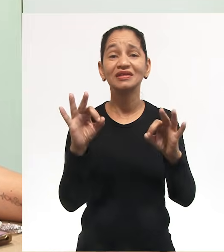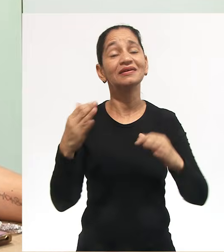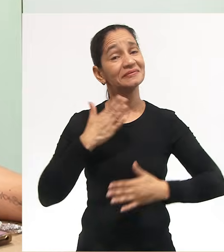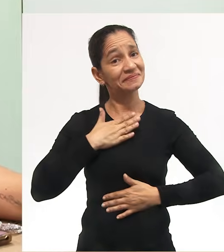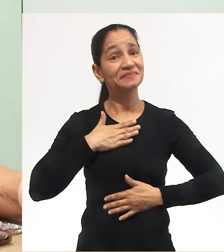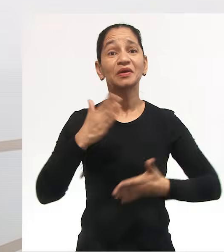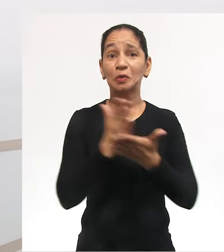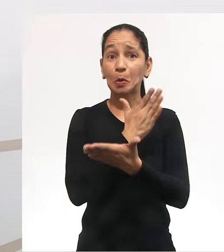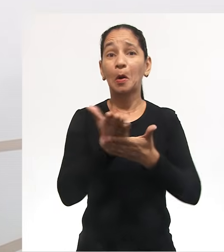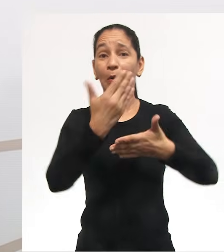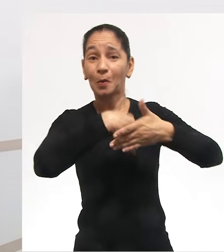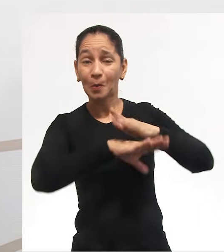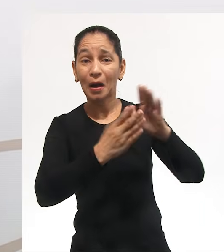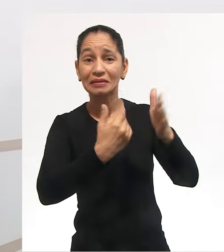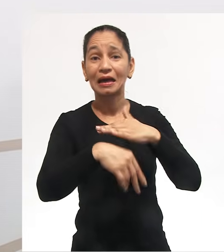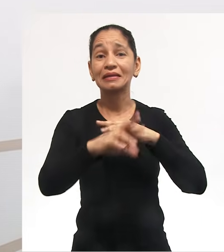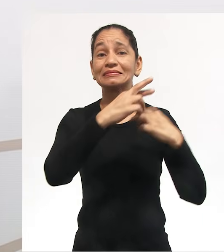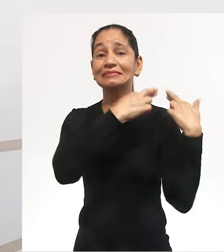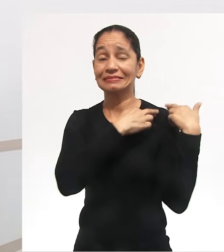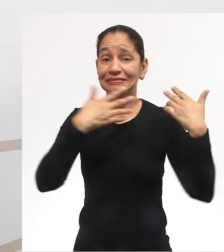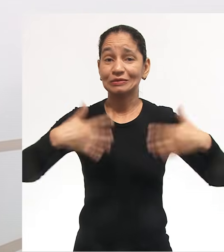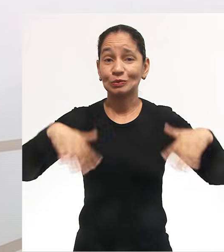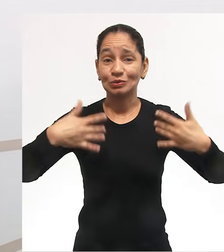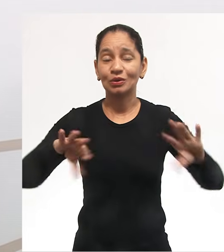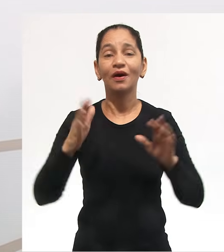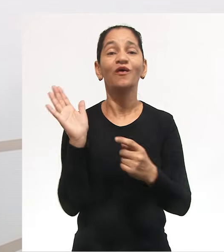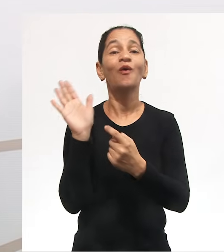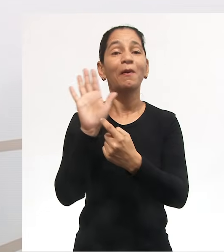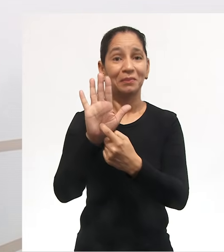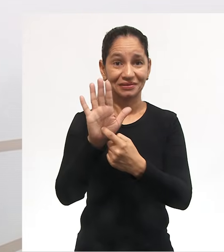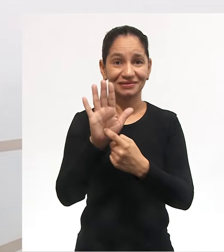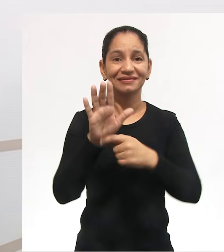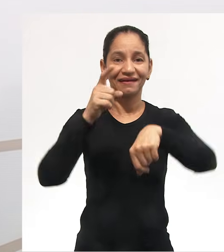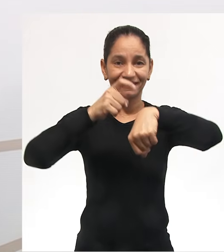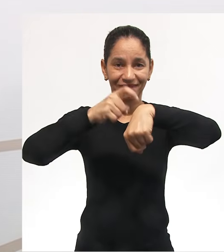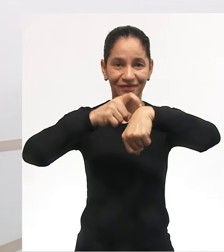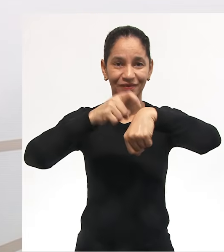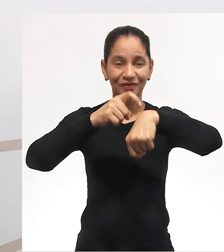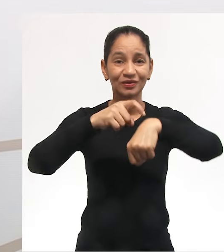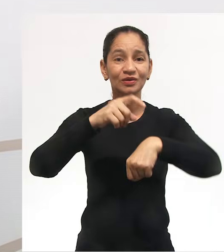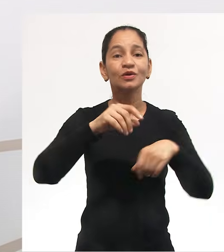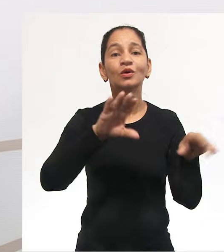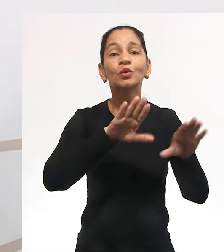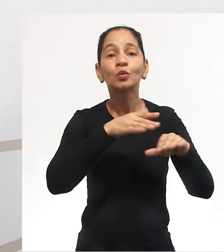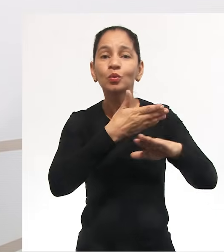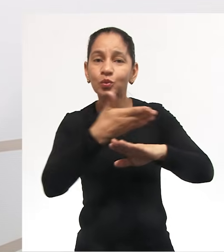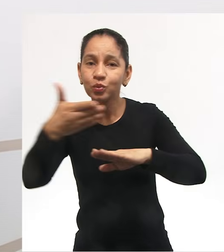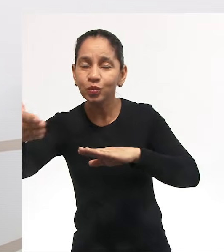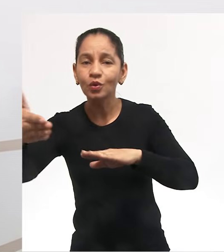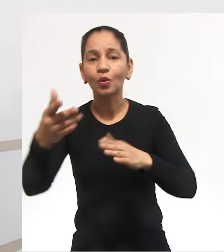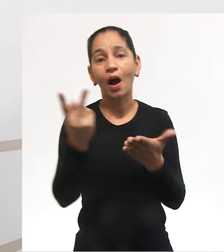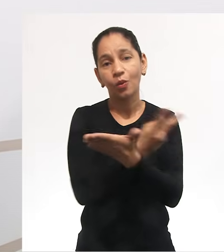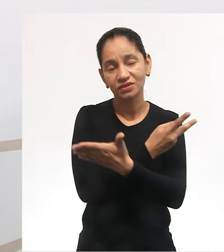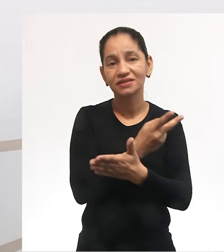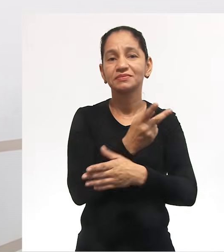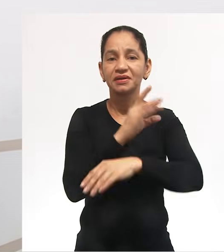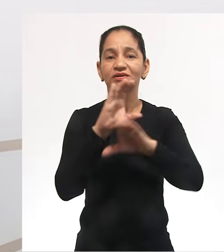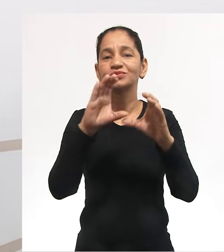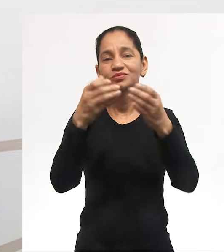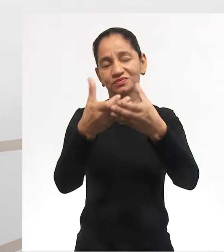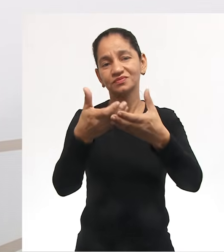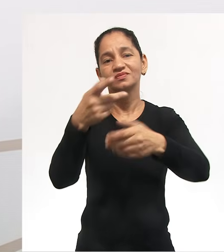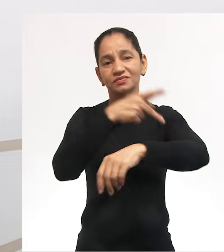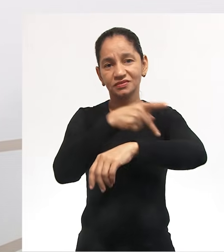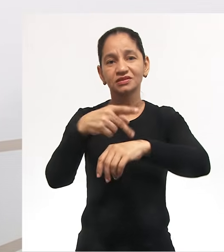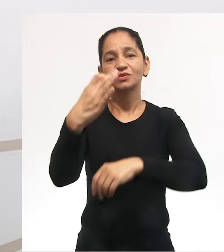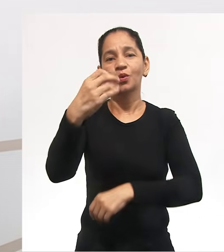os quadros para mim, e aí eu tô com alguns aí pra gente apresentar agora durante o